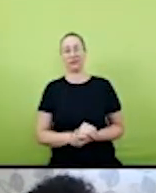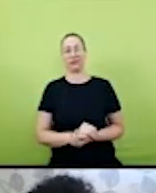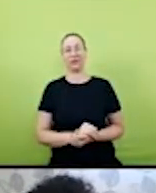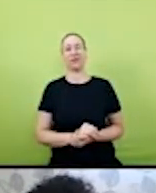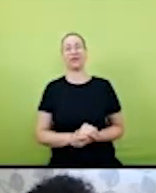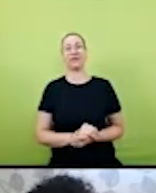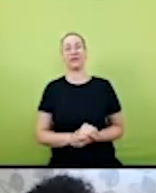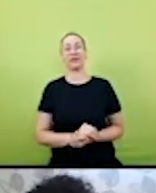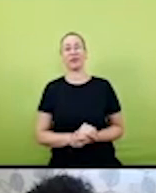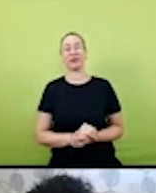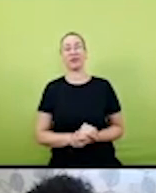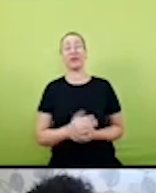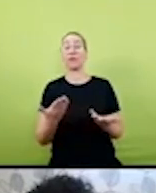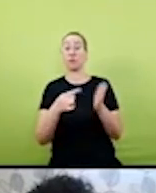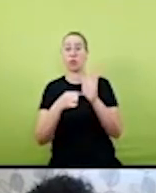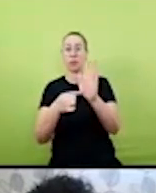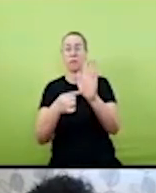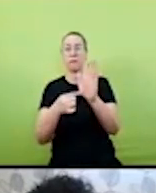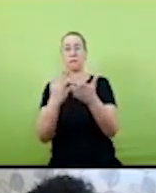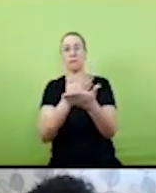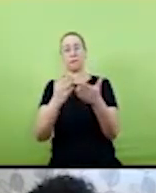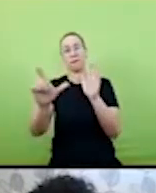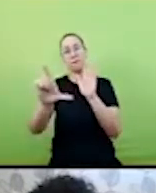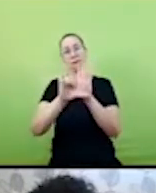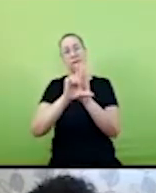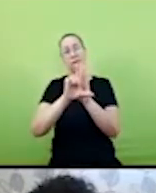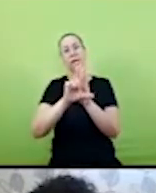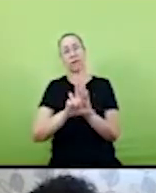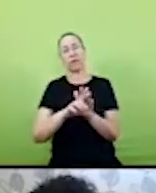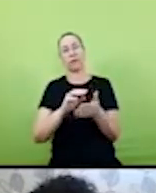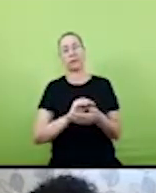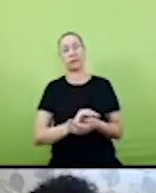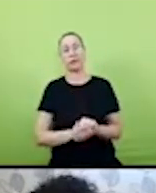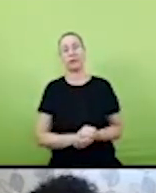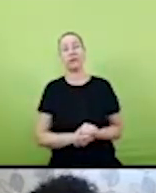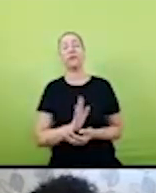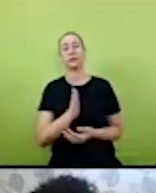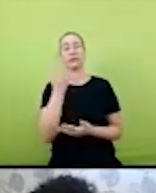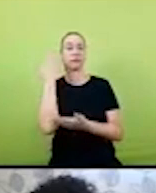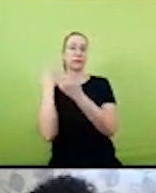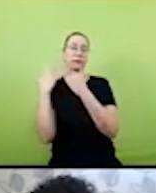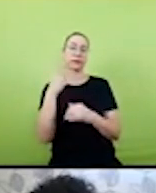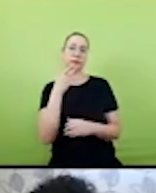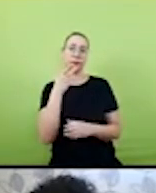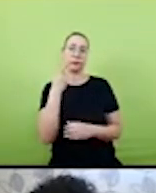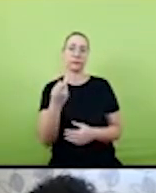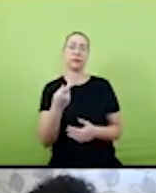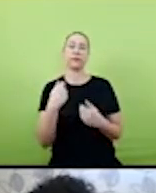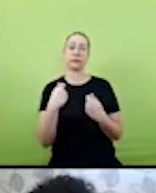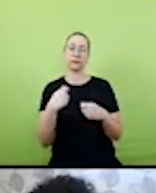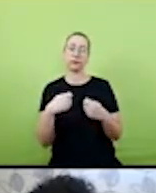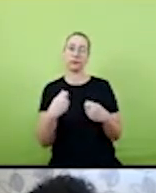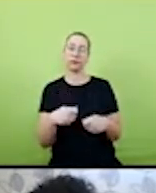trazendo algumas legislações que eu falei para vocês, que a gente tem, que se referem